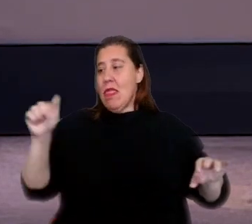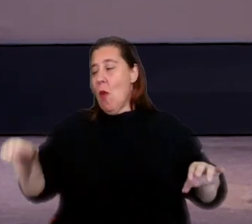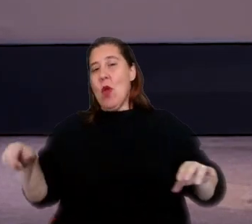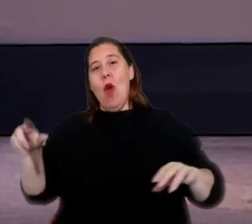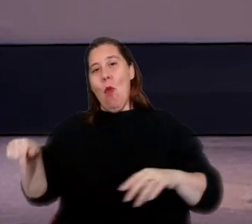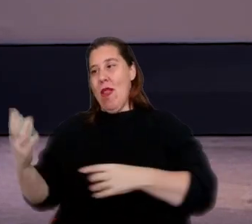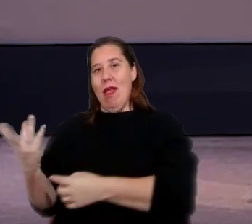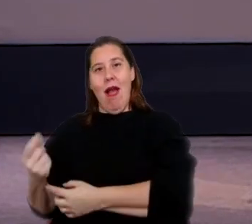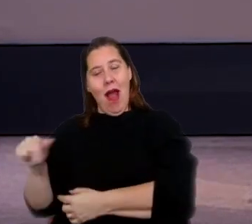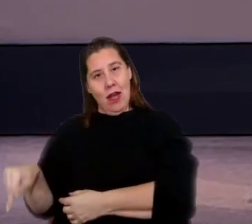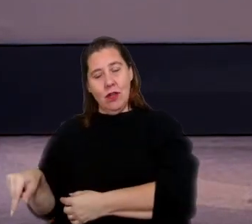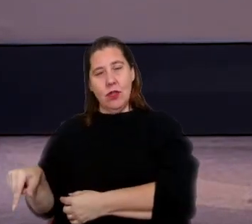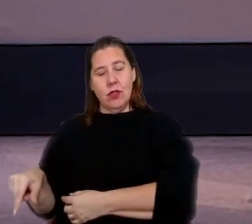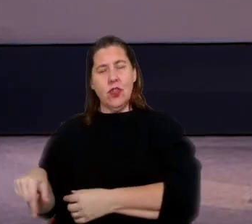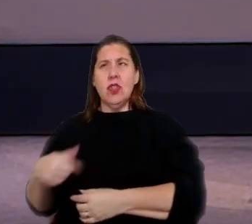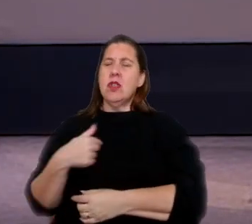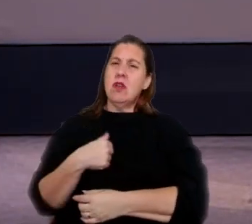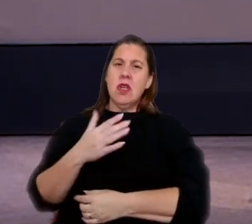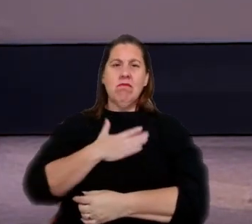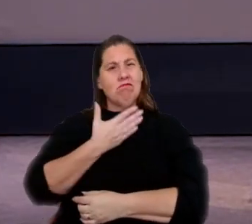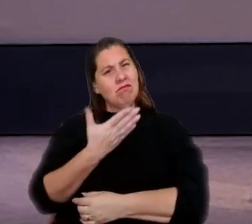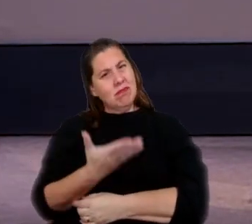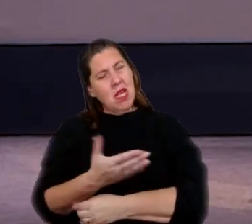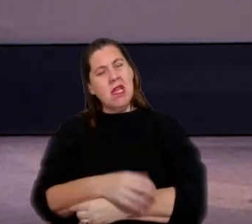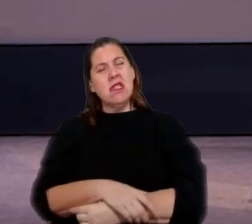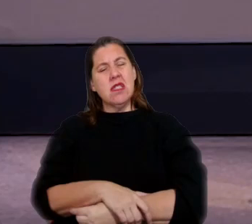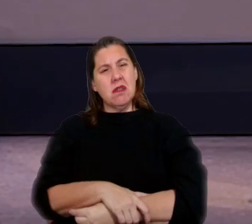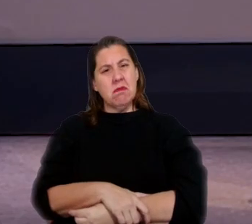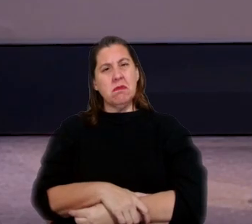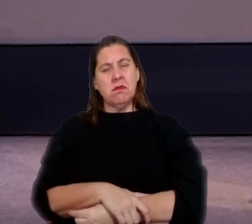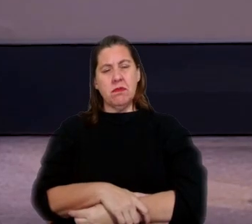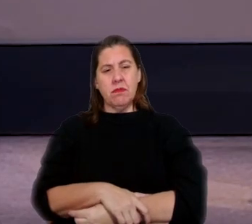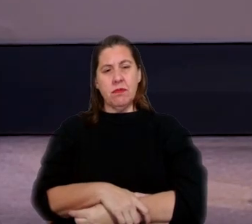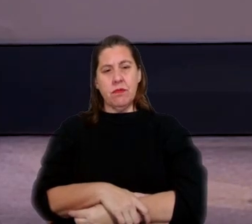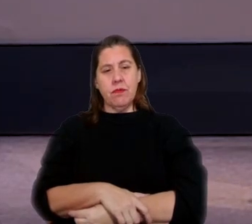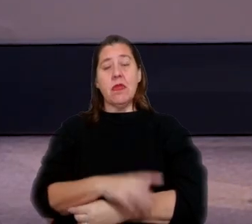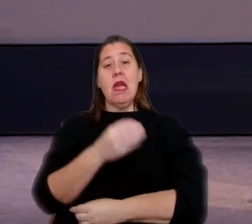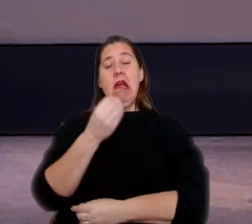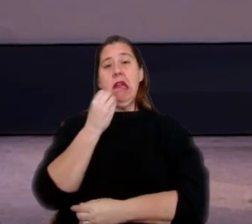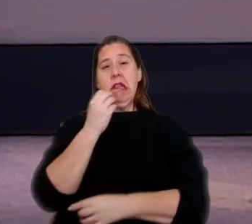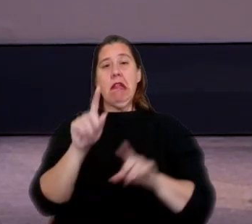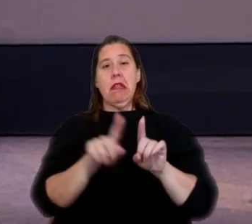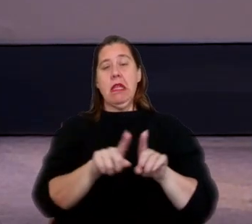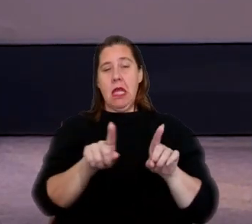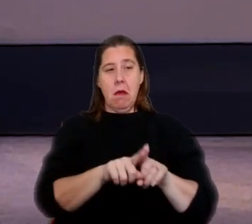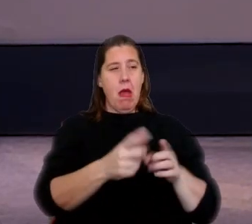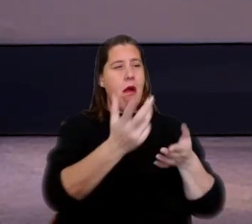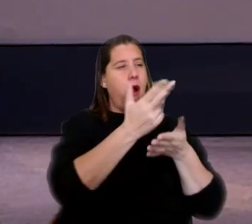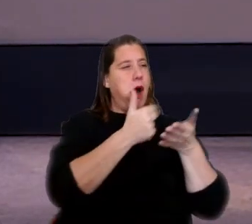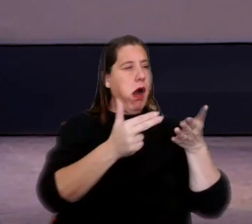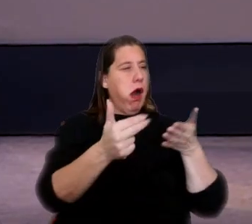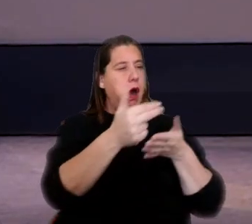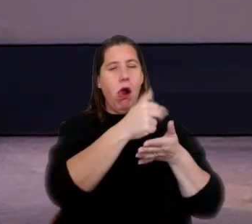de arte, intelectuais ou o quê. Mas eu fiquei surpresa. Ele até tenta fazer um retrato ali